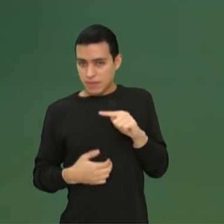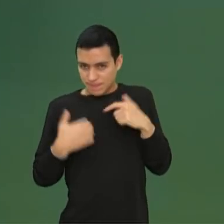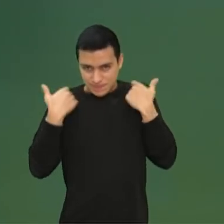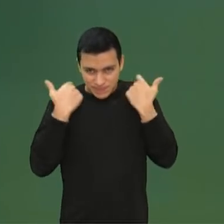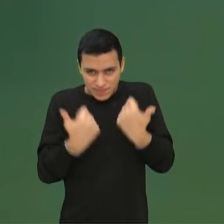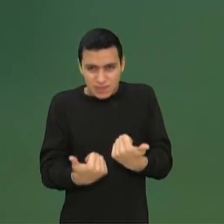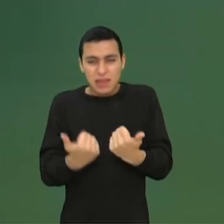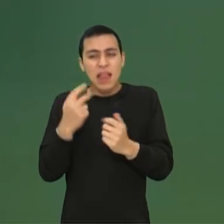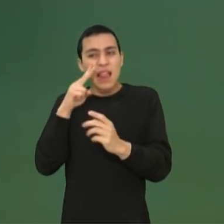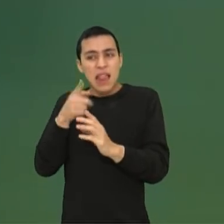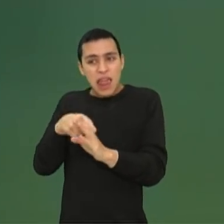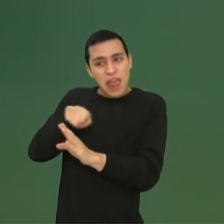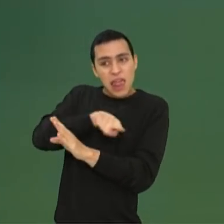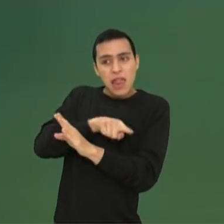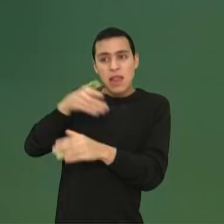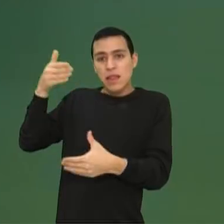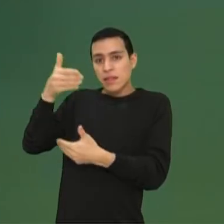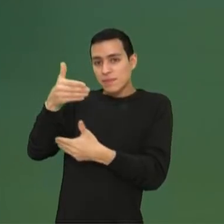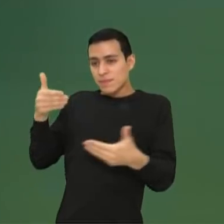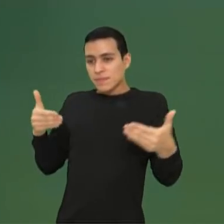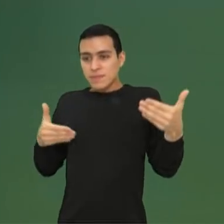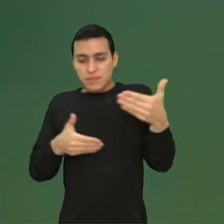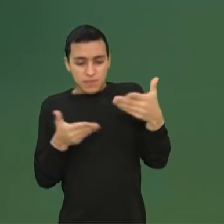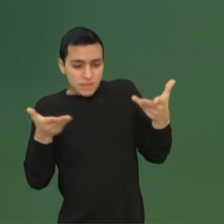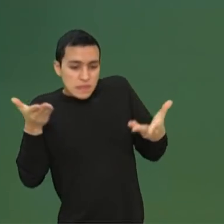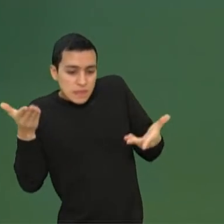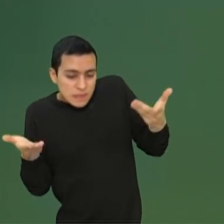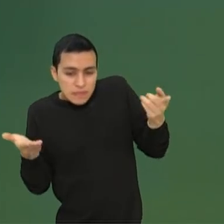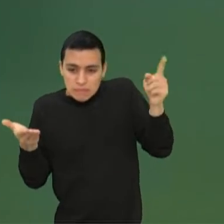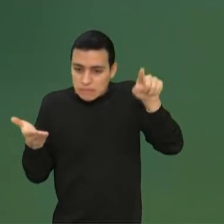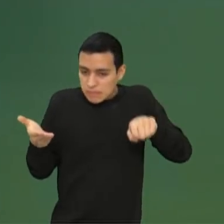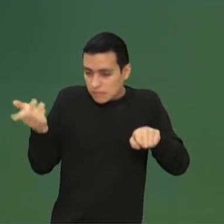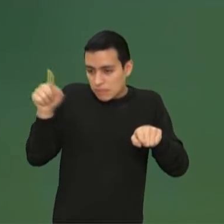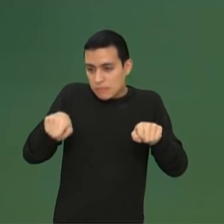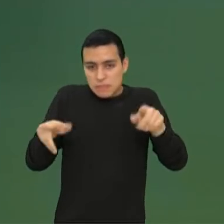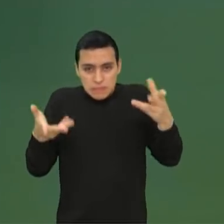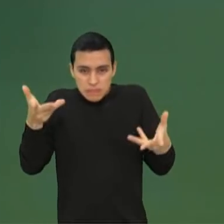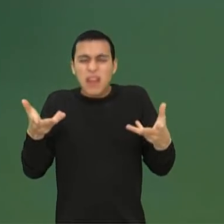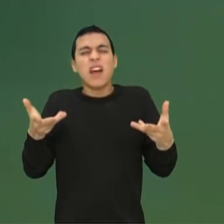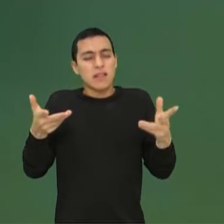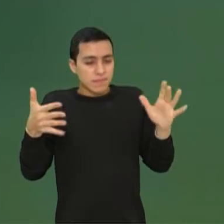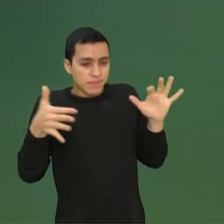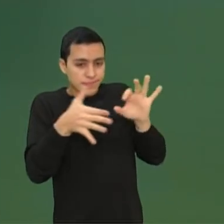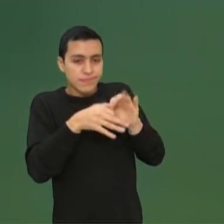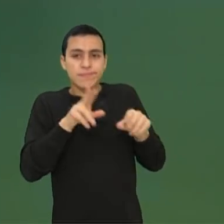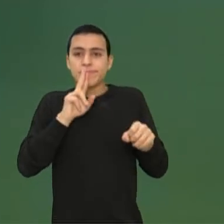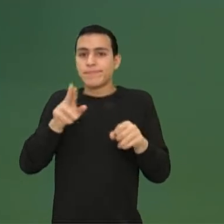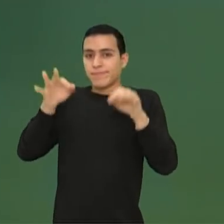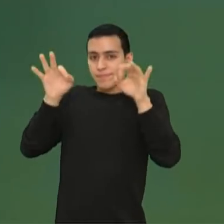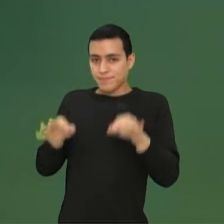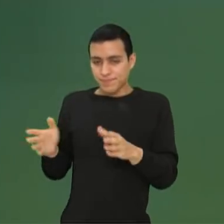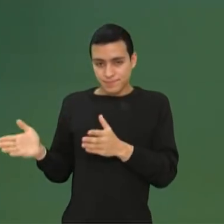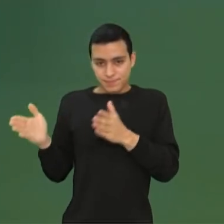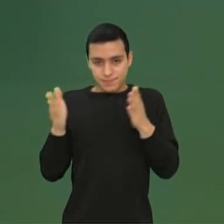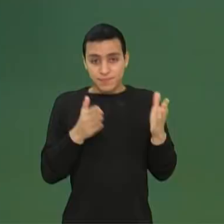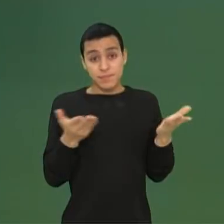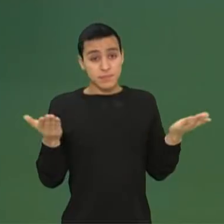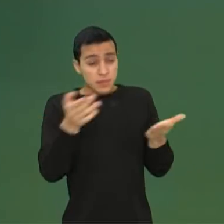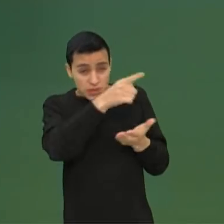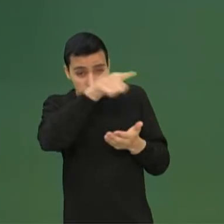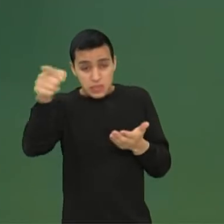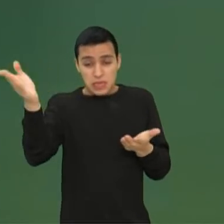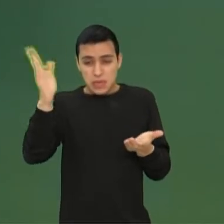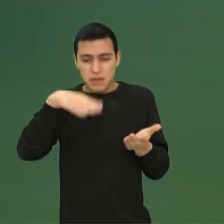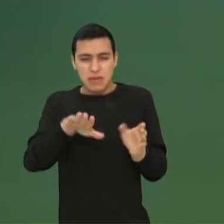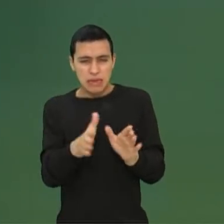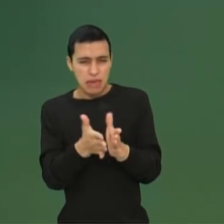da tela anterior, da imagem anterior da balança com os 2 pratos? Então vamos agora pegar o nosso caderno. Coloca a data